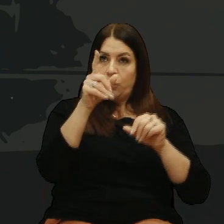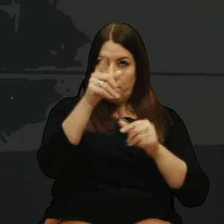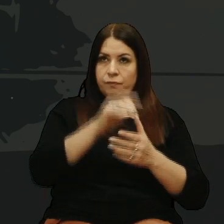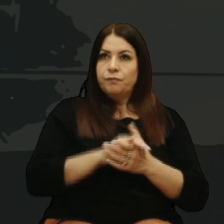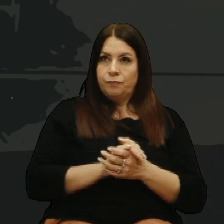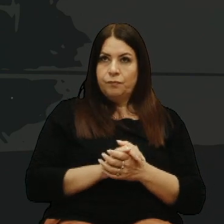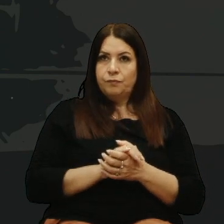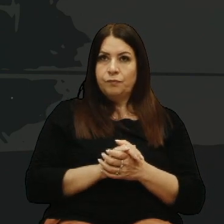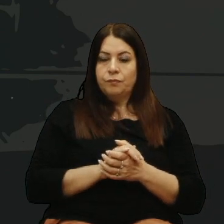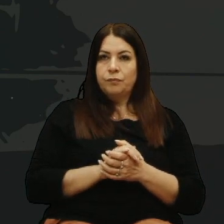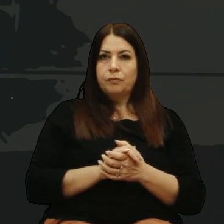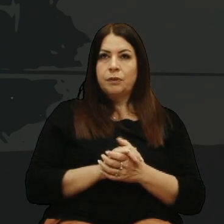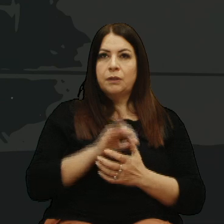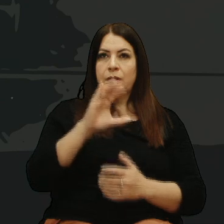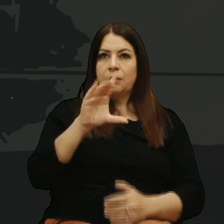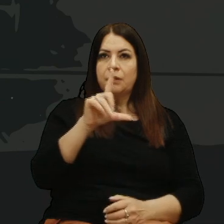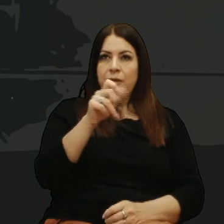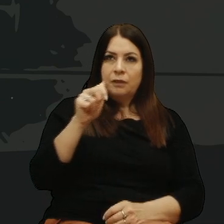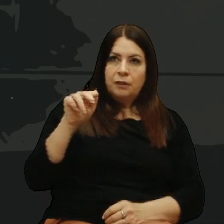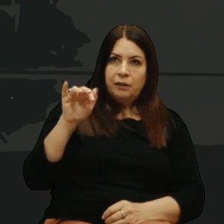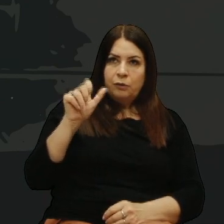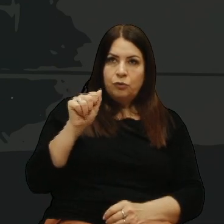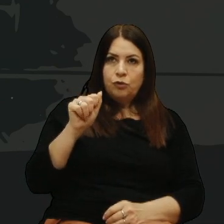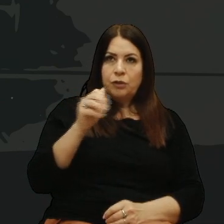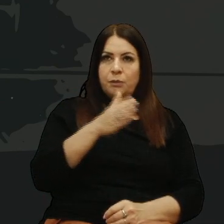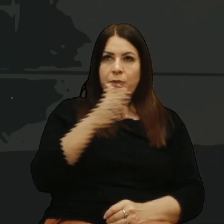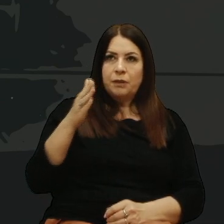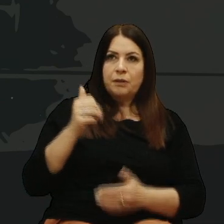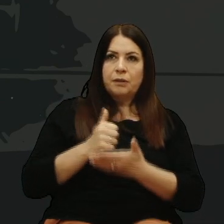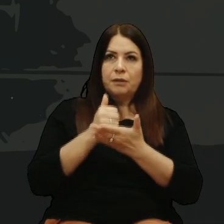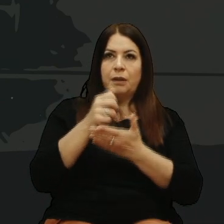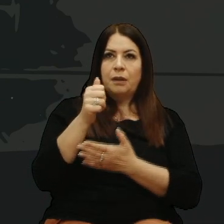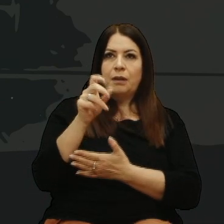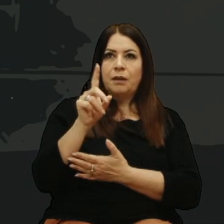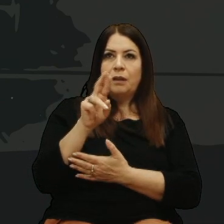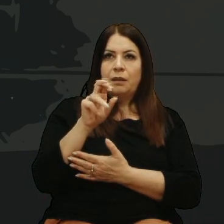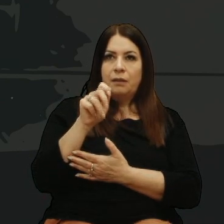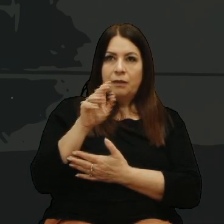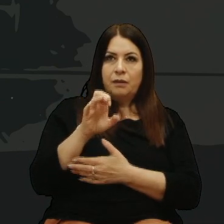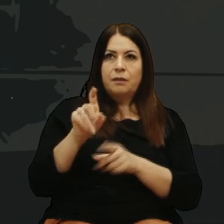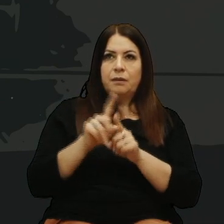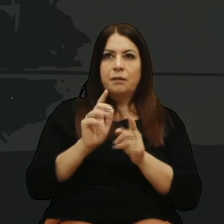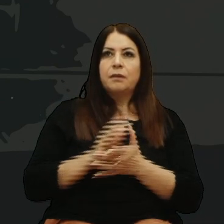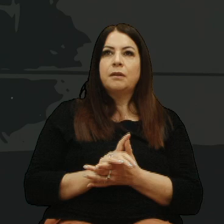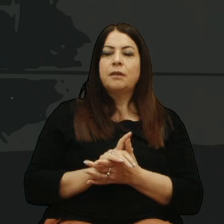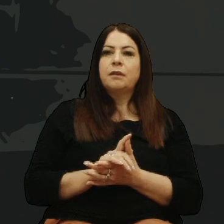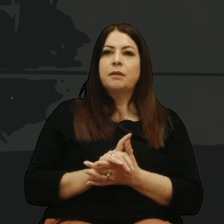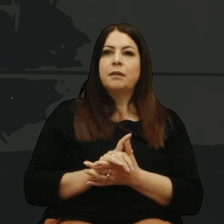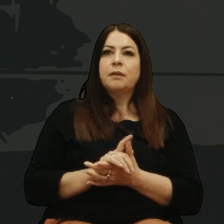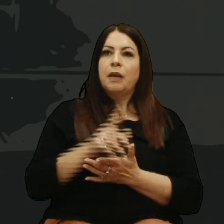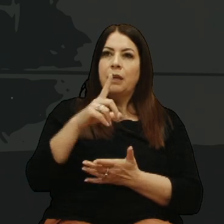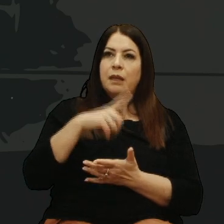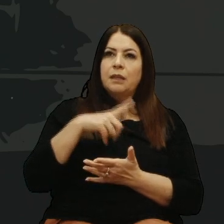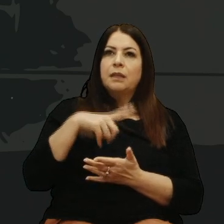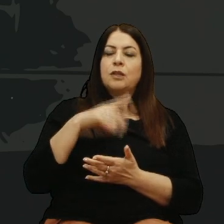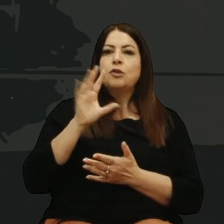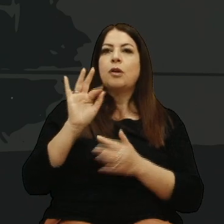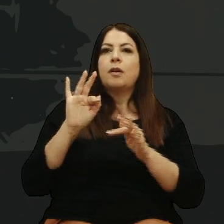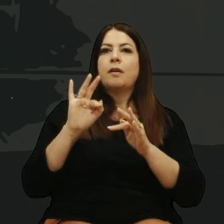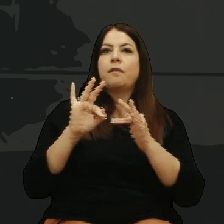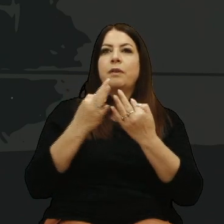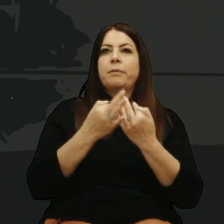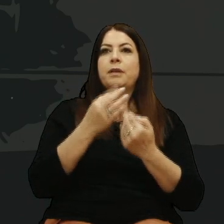gentileza. Aí a Cláudia Rodrigues, né, que está ao lado da minha assessora ali, a Adriane, essa aí eles têm só a família